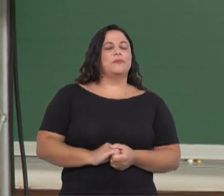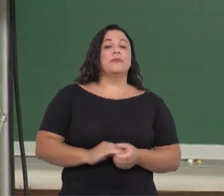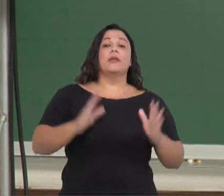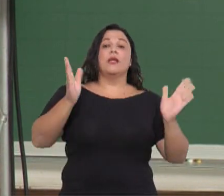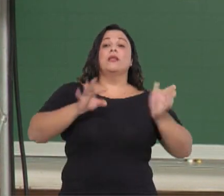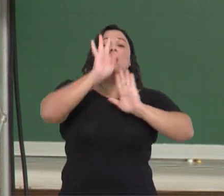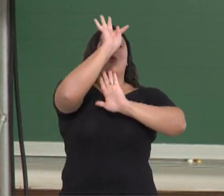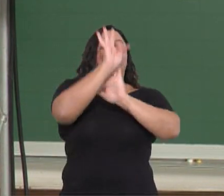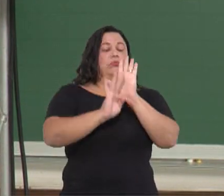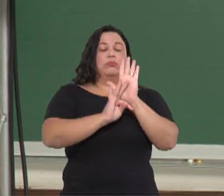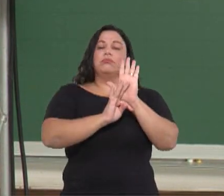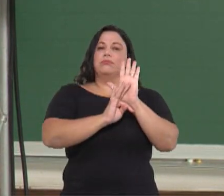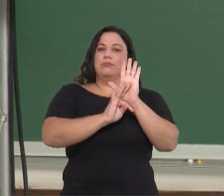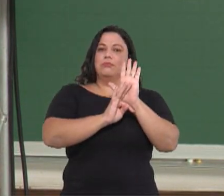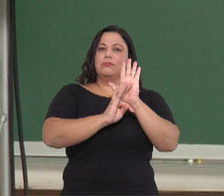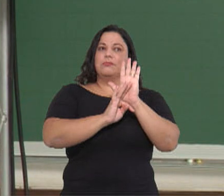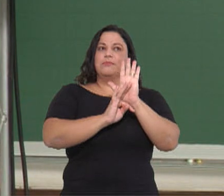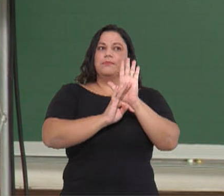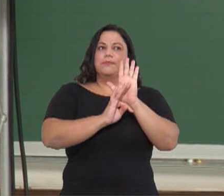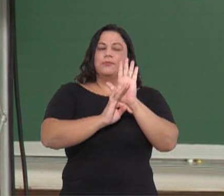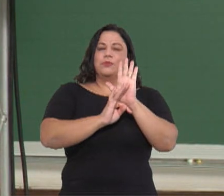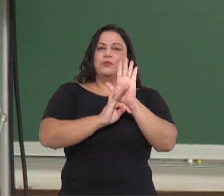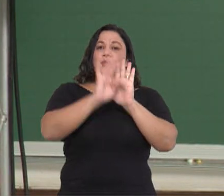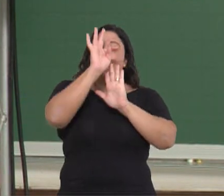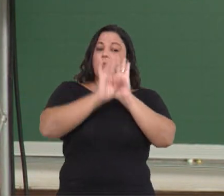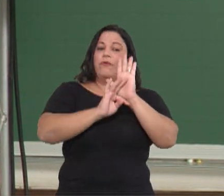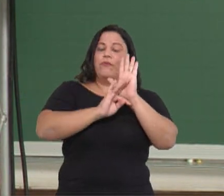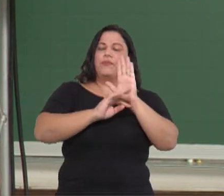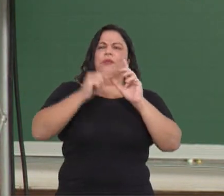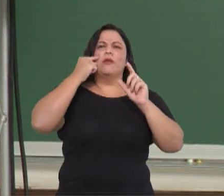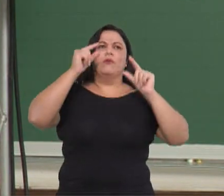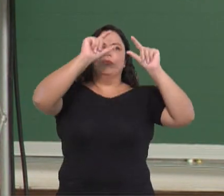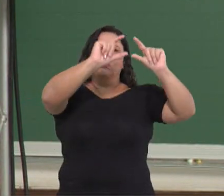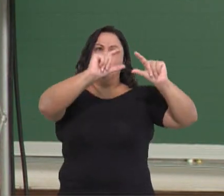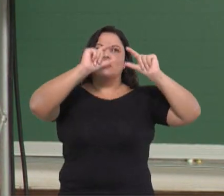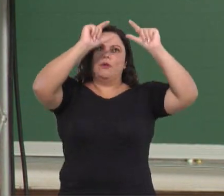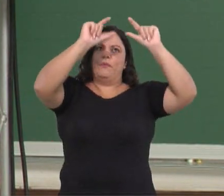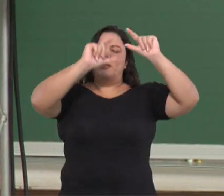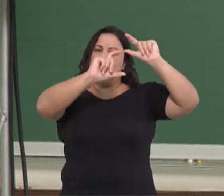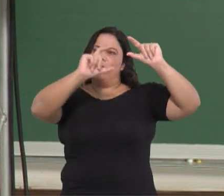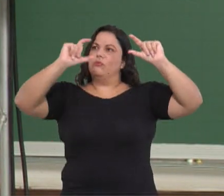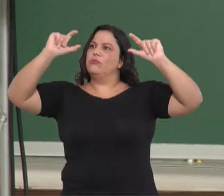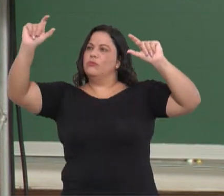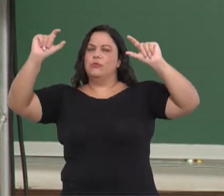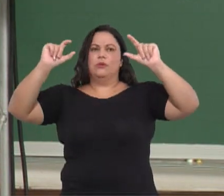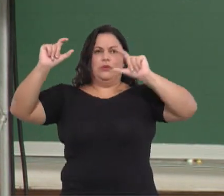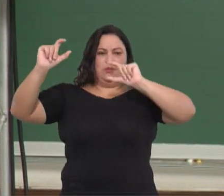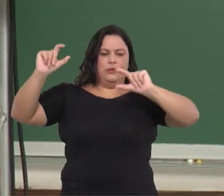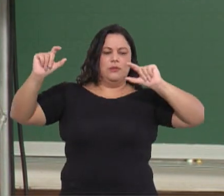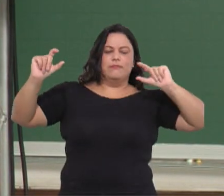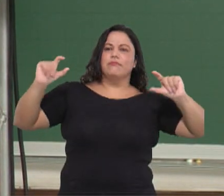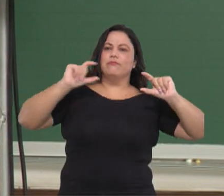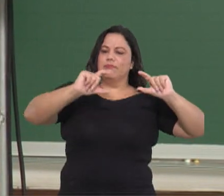novamente, o meu texto. Nós vamos recortar esse texto aqui, porque daqui para baixo nós não